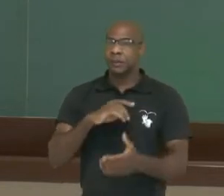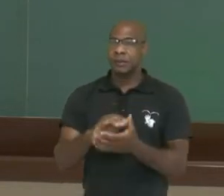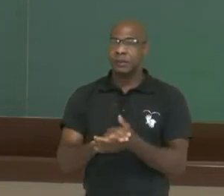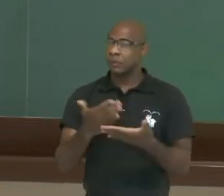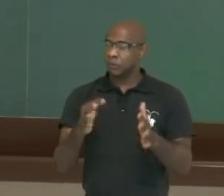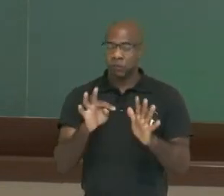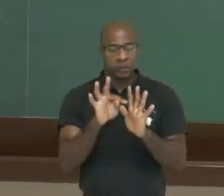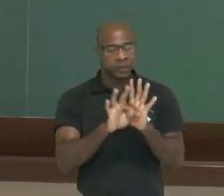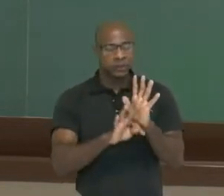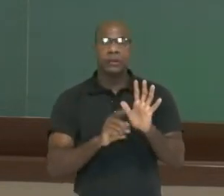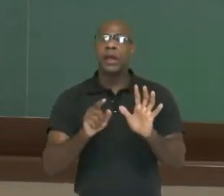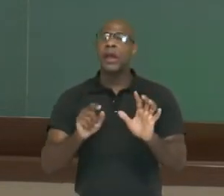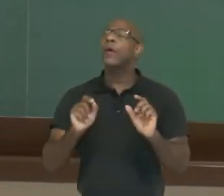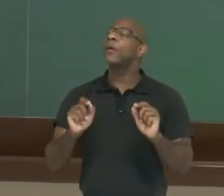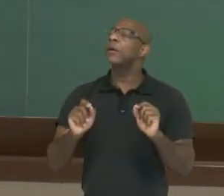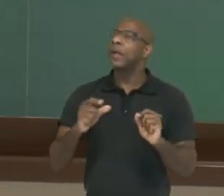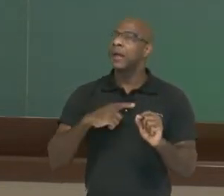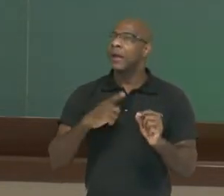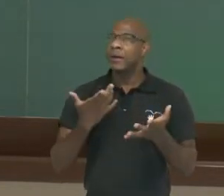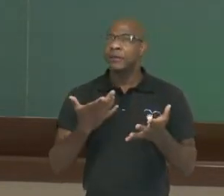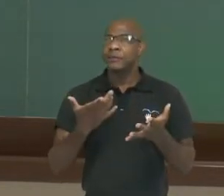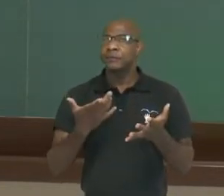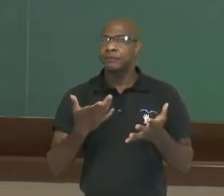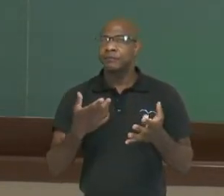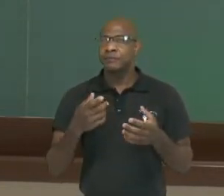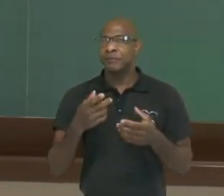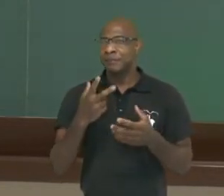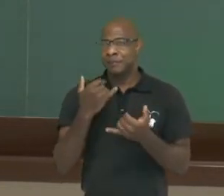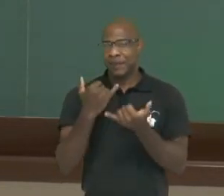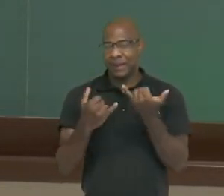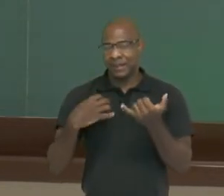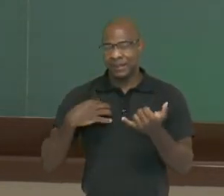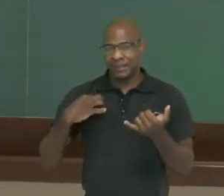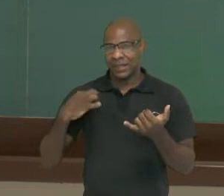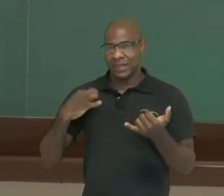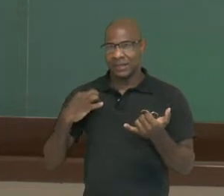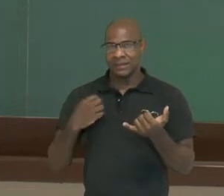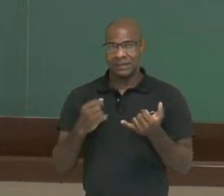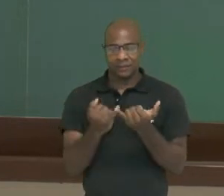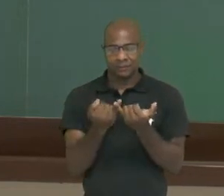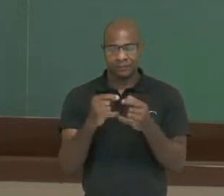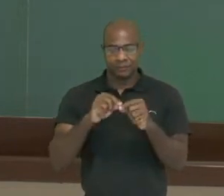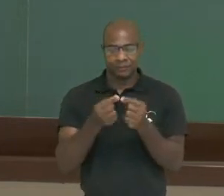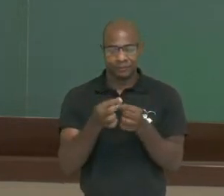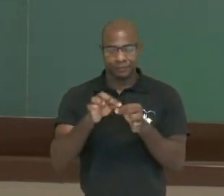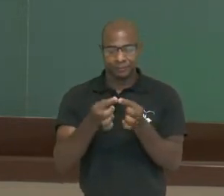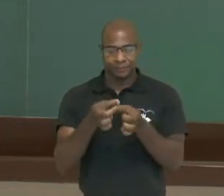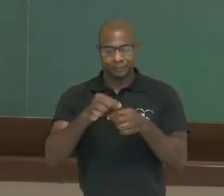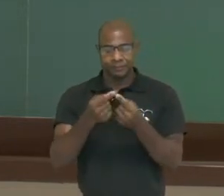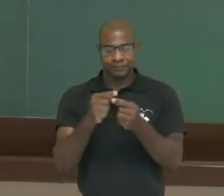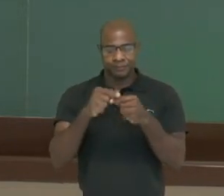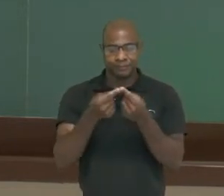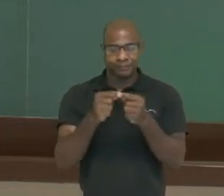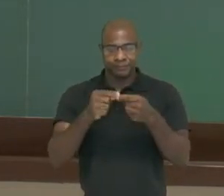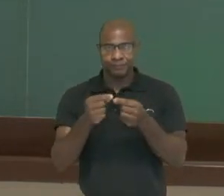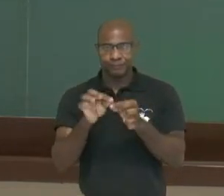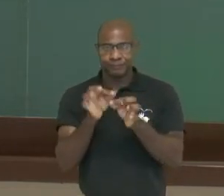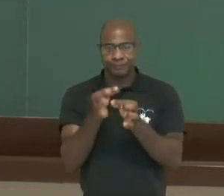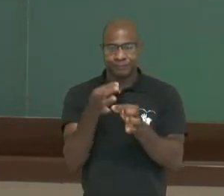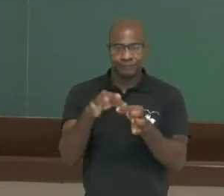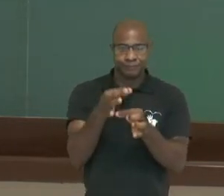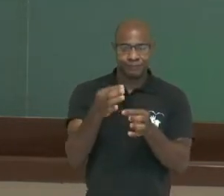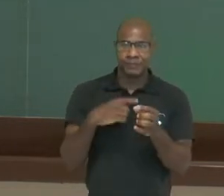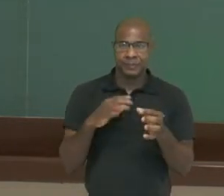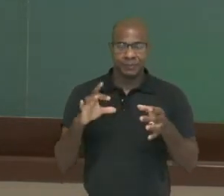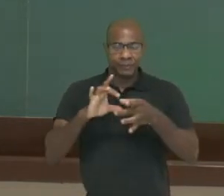se ele fosse um tecido. Todos os tecidos eles têm em nós amarrações, senão ele se desfaz. O